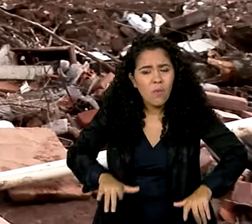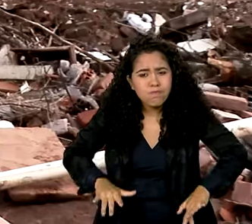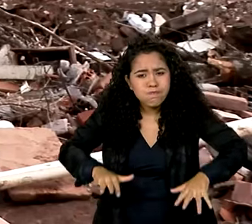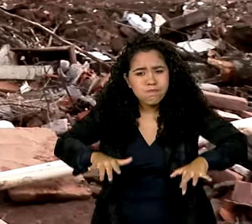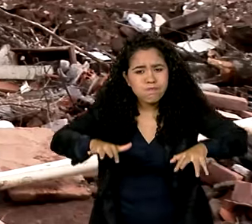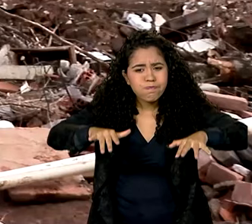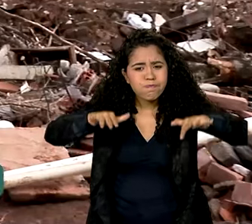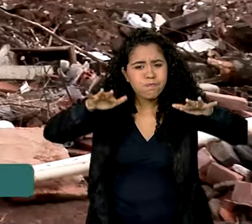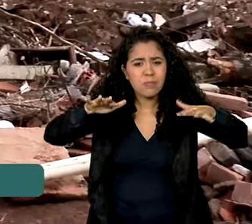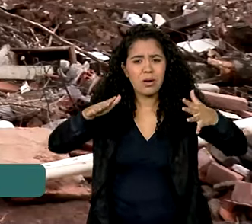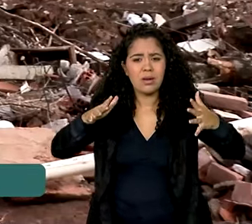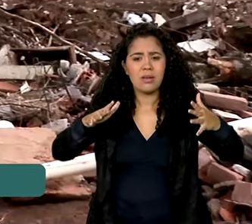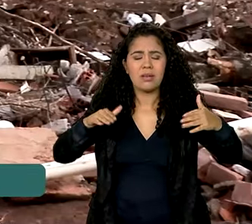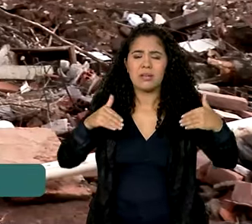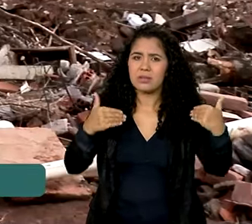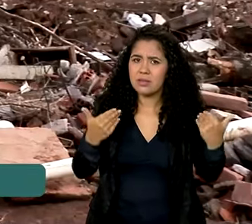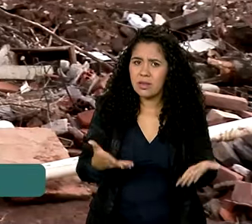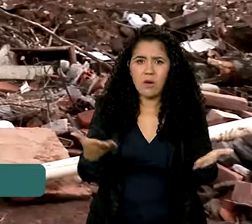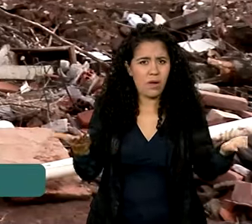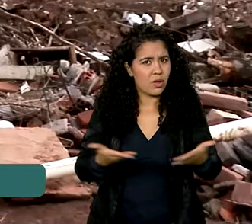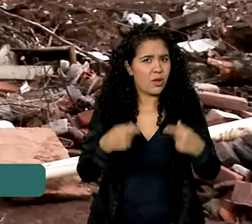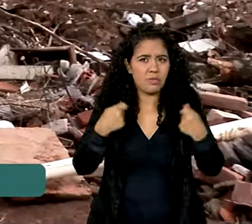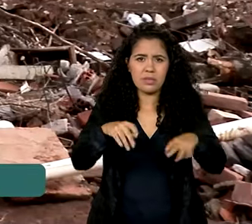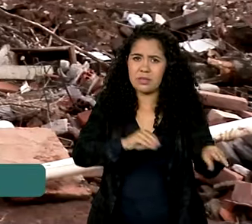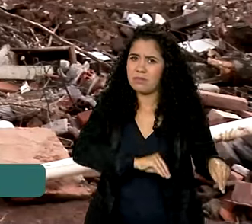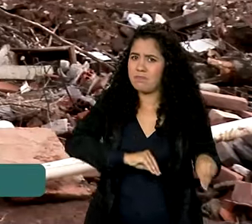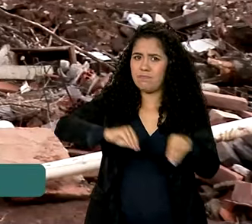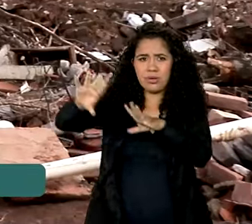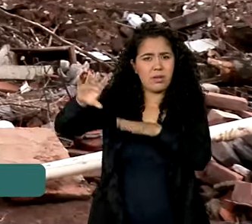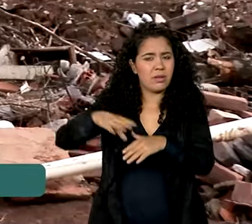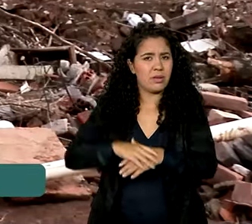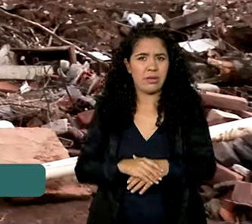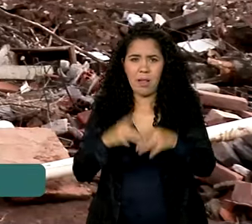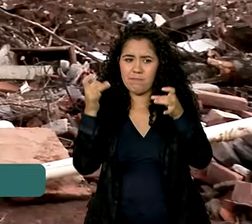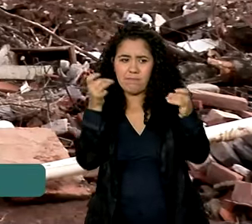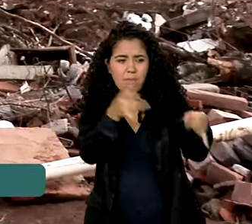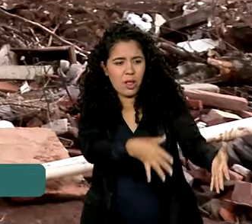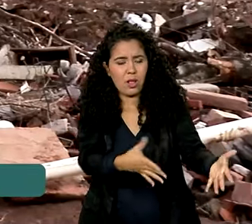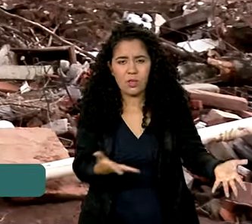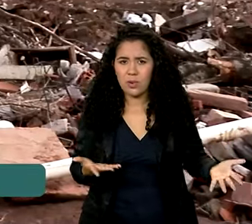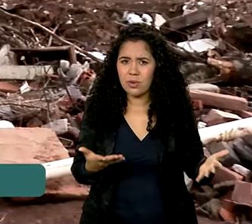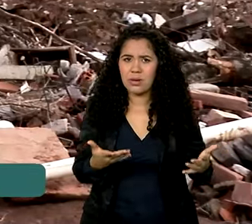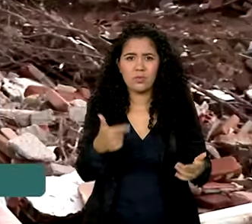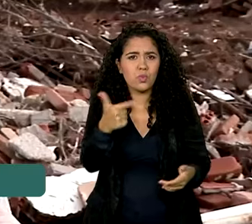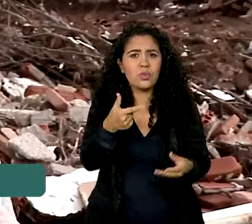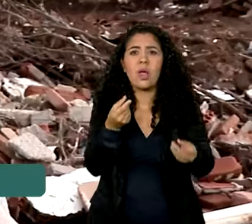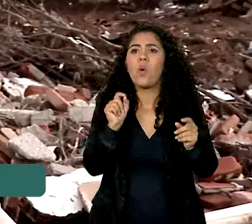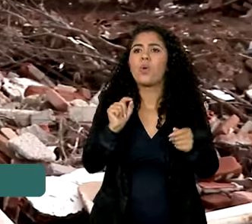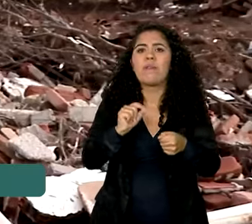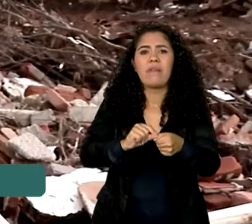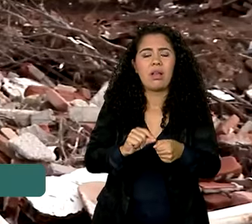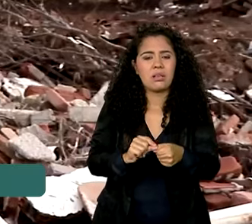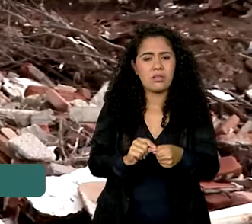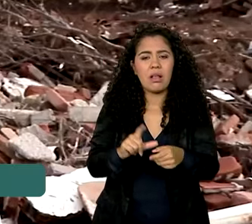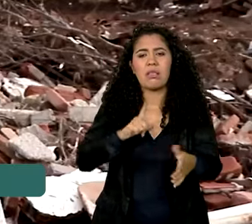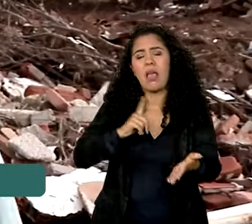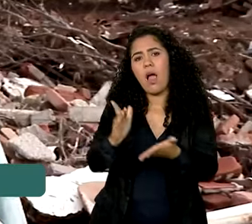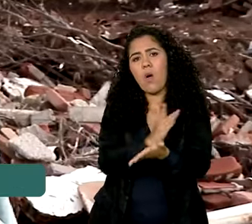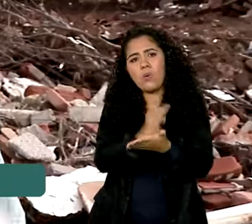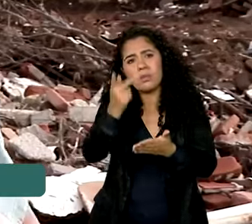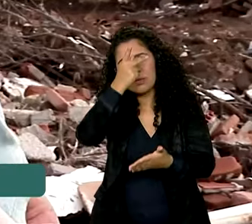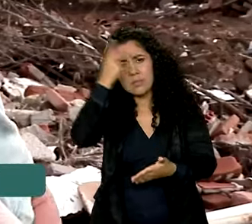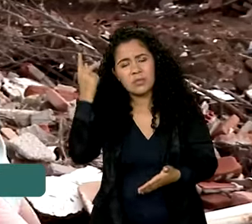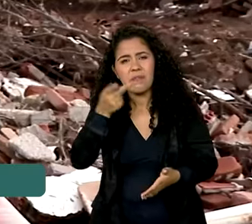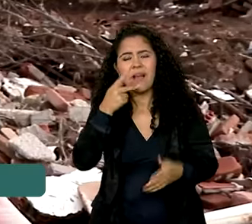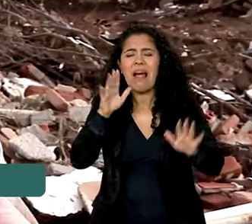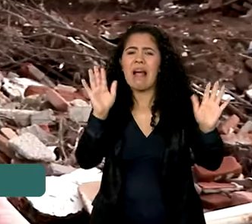Então, a coisa é ir embora. Não tem abandonar o lugar. Não tem o que fazer. Tem gente que falou assim, ó, não, isso